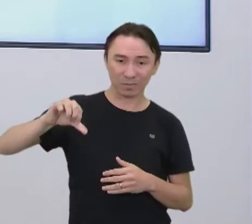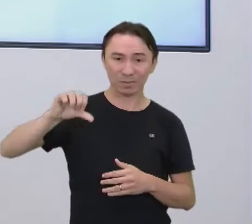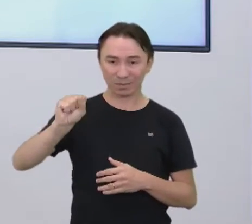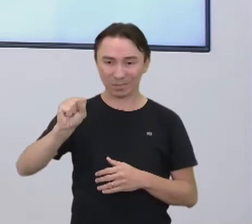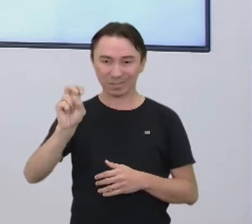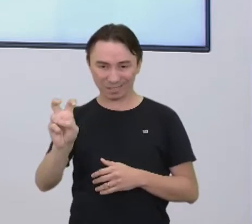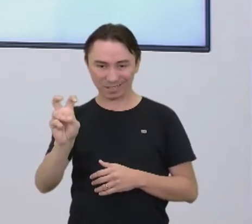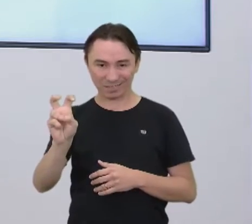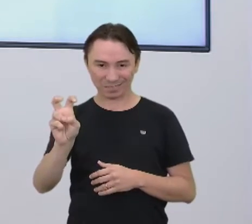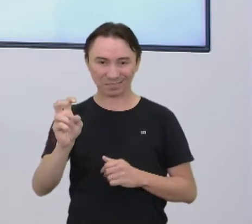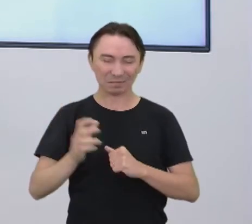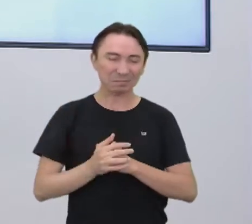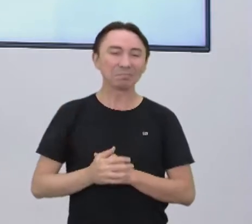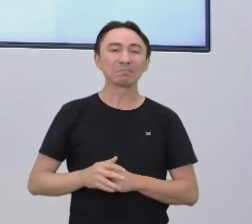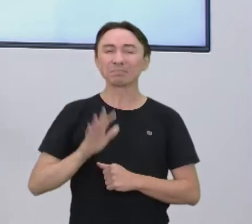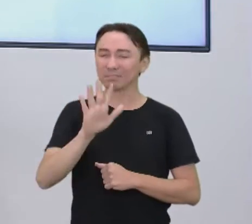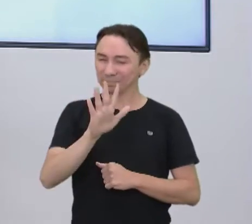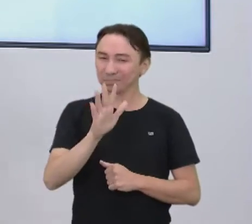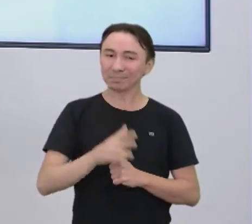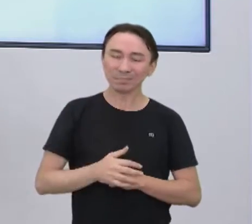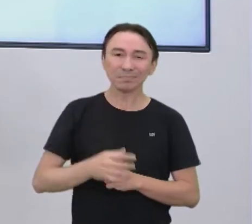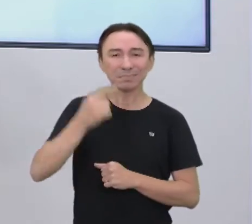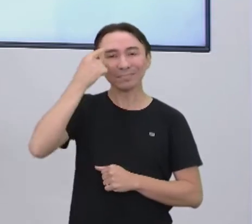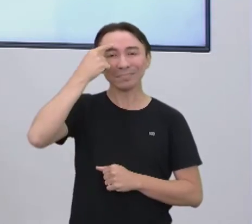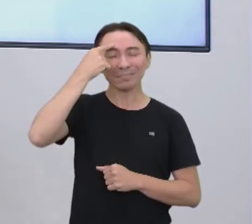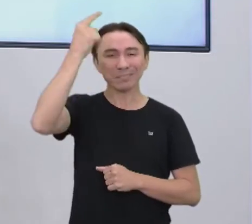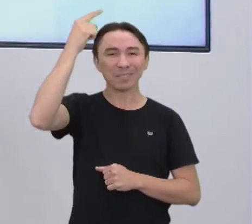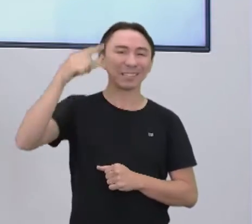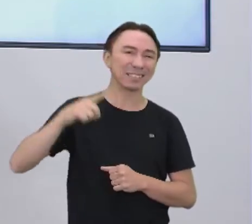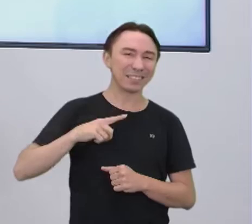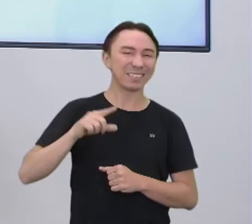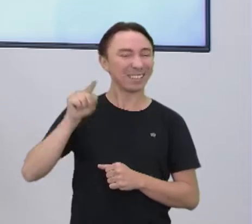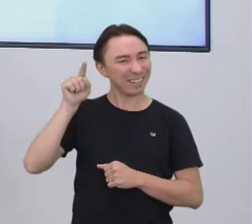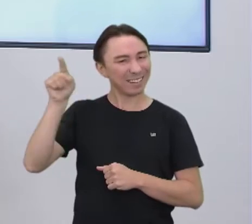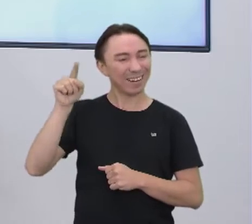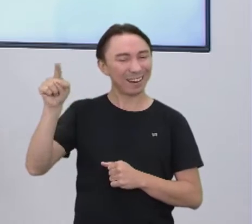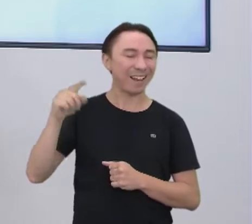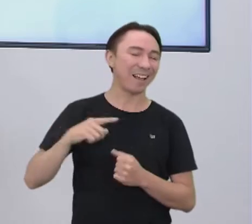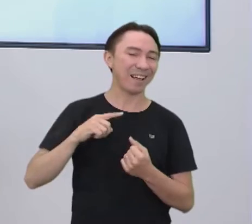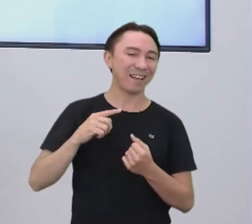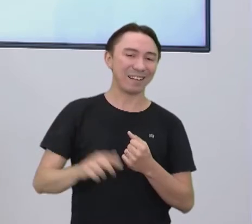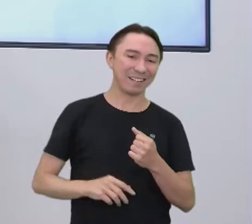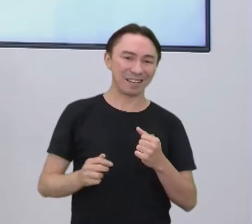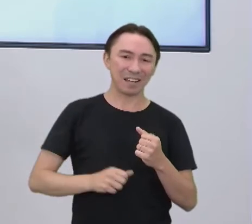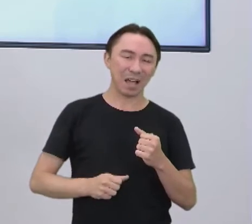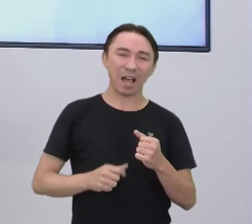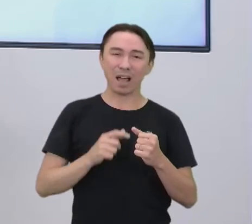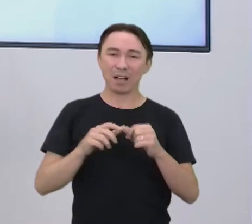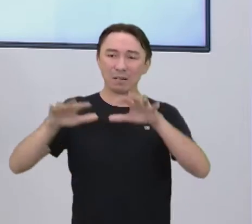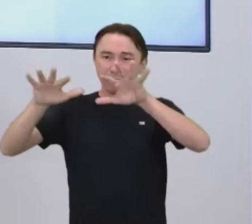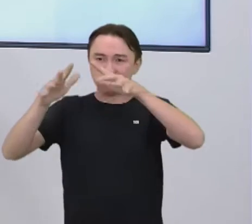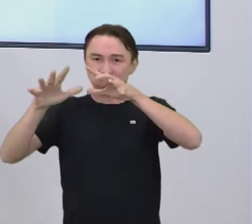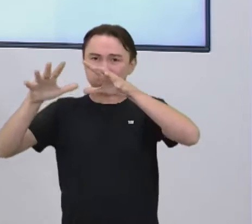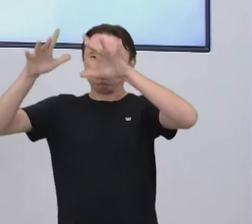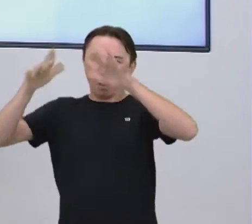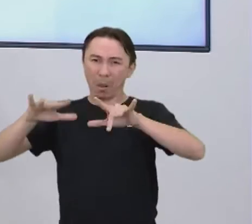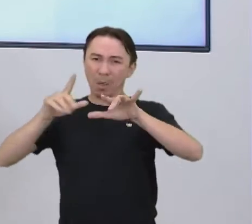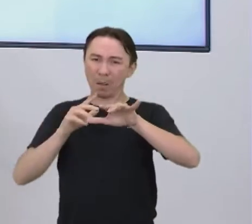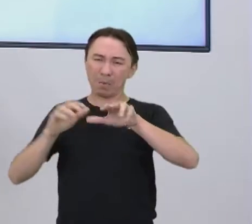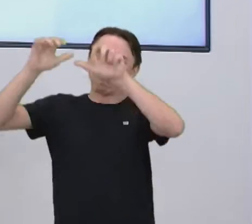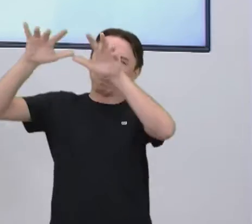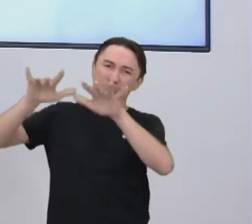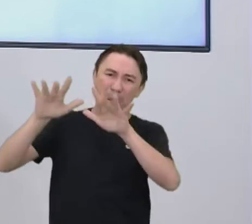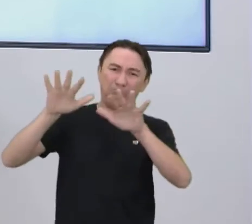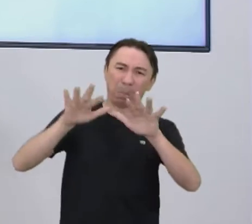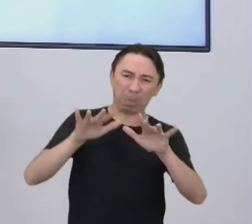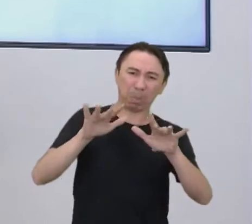recente, mas lembra quando teve a questão de Mariana e Brumadinho? Que aí eles falaram que a questão não é só